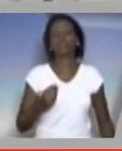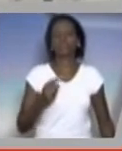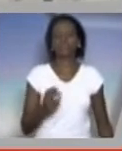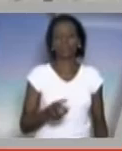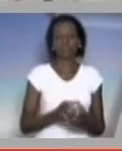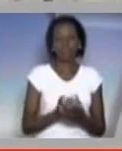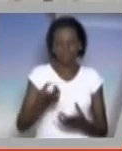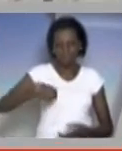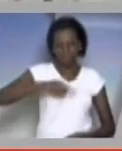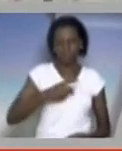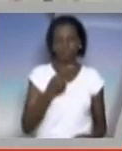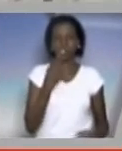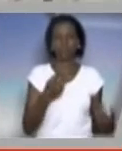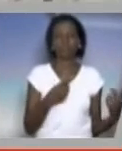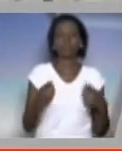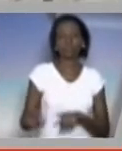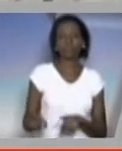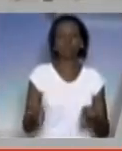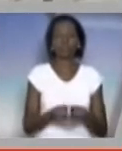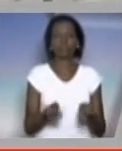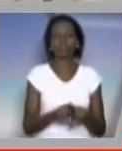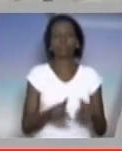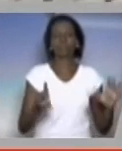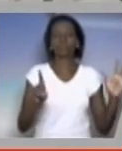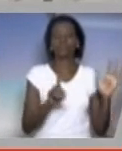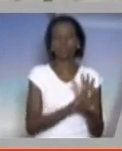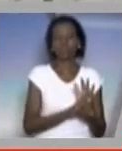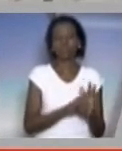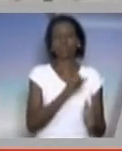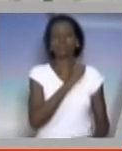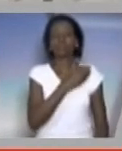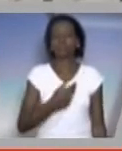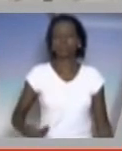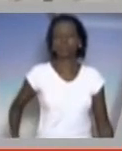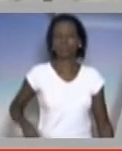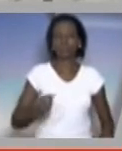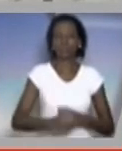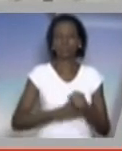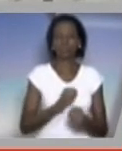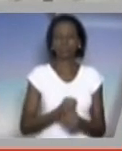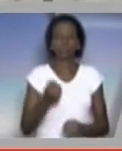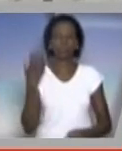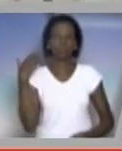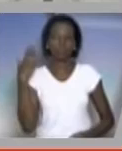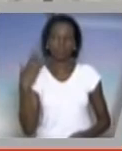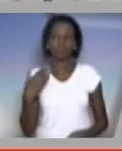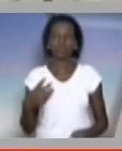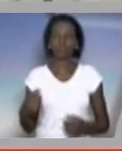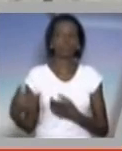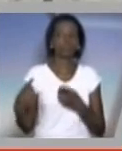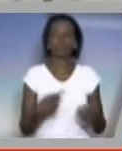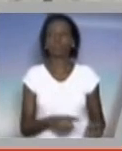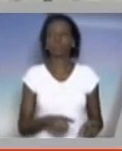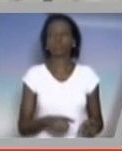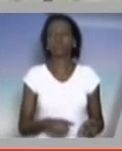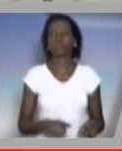Nós denunciamos também aqui o decreto do governador do ano passado, que está impedindo a contratação de professores, o